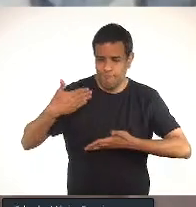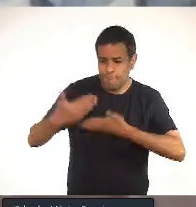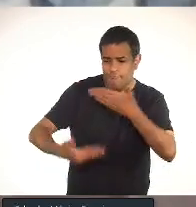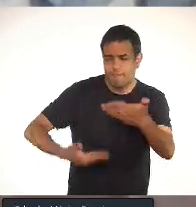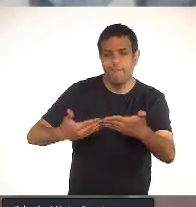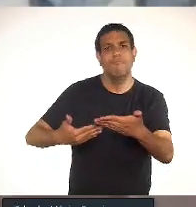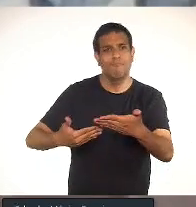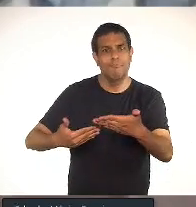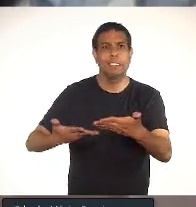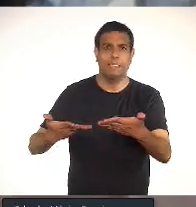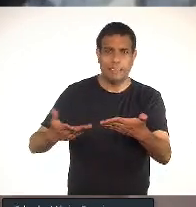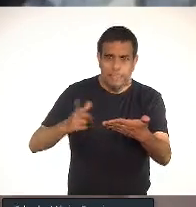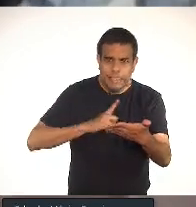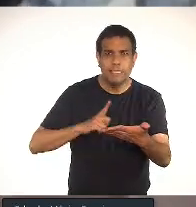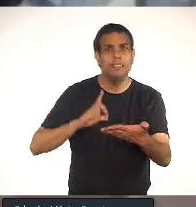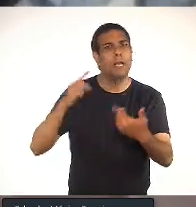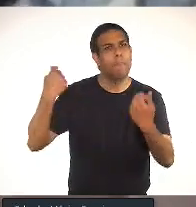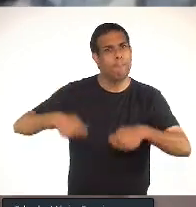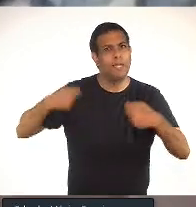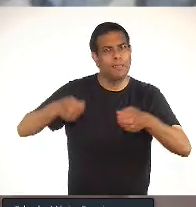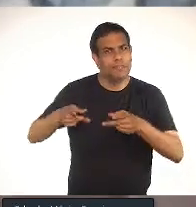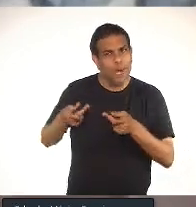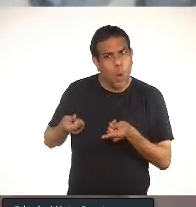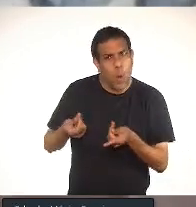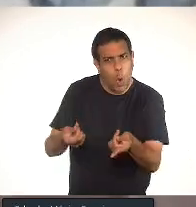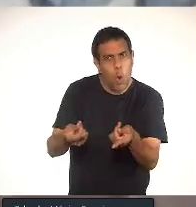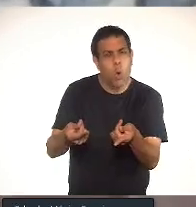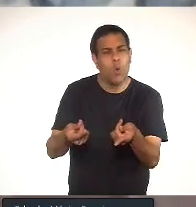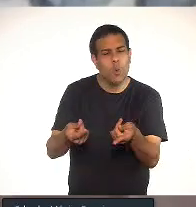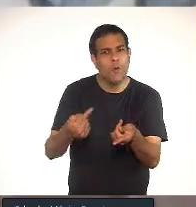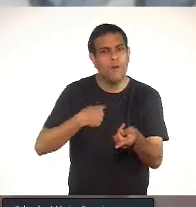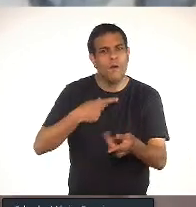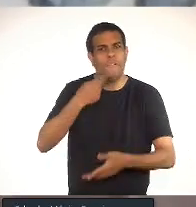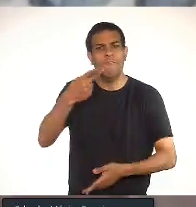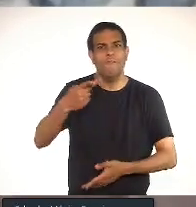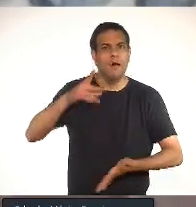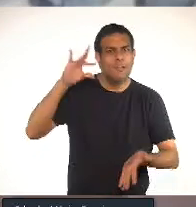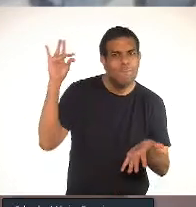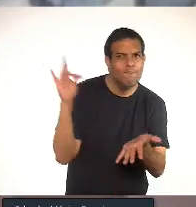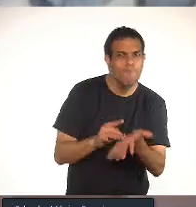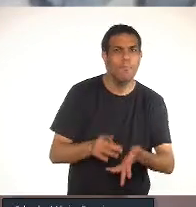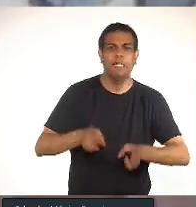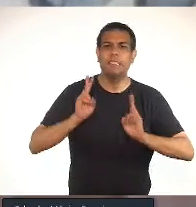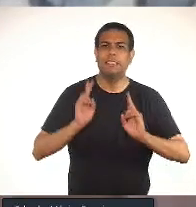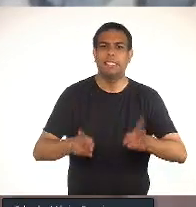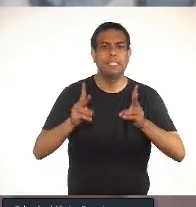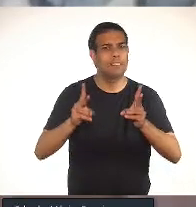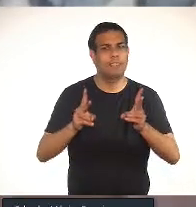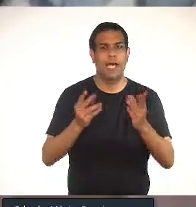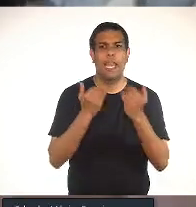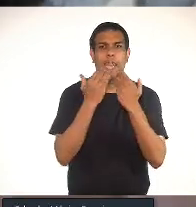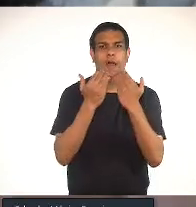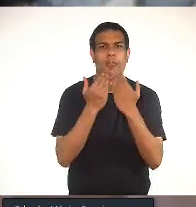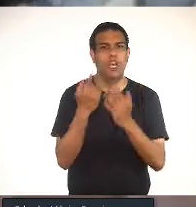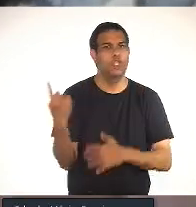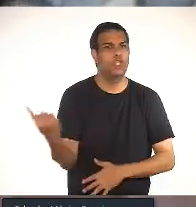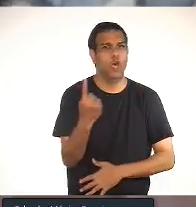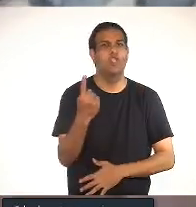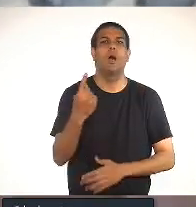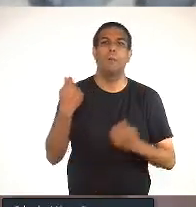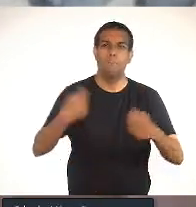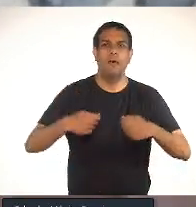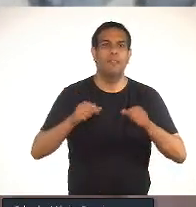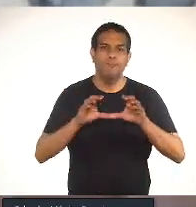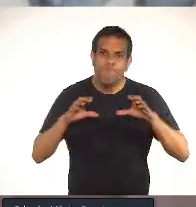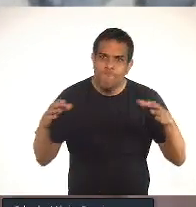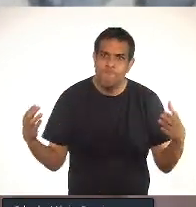processo, reitero, é irreversível e, como eu disse e afirmo, não dá mais para fazer sem nós.